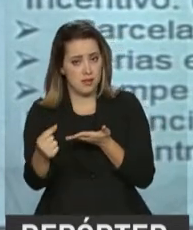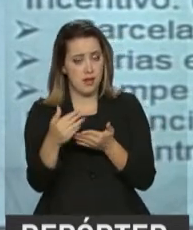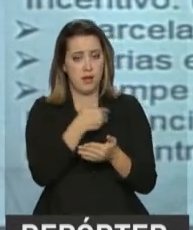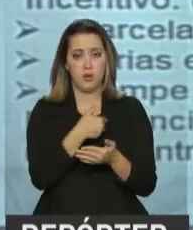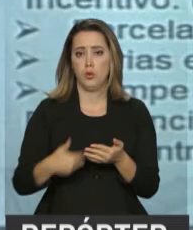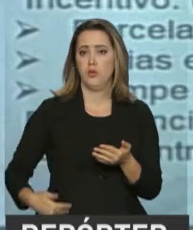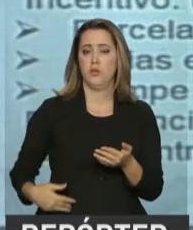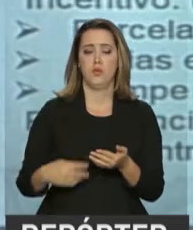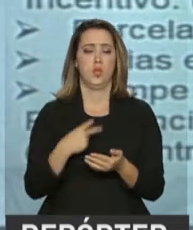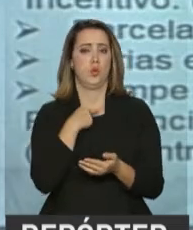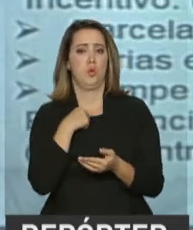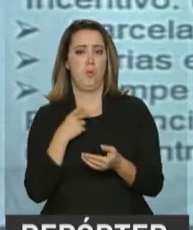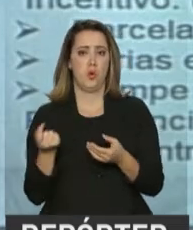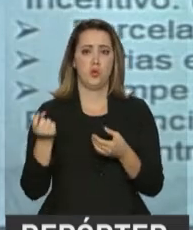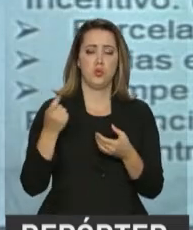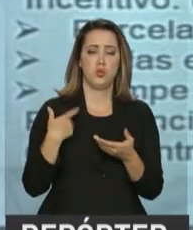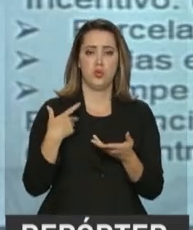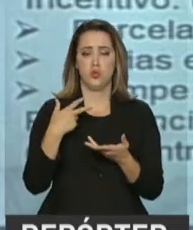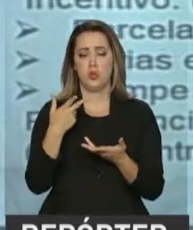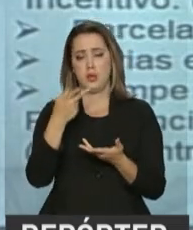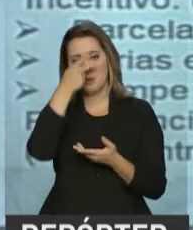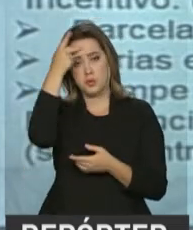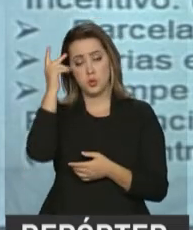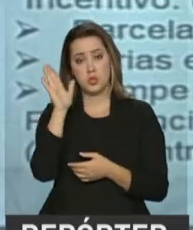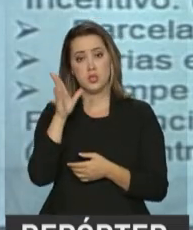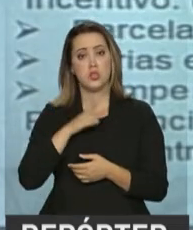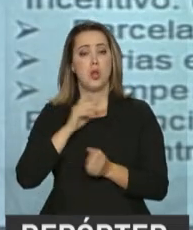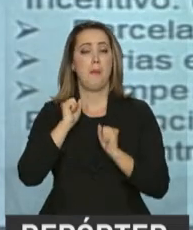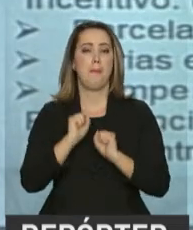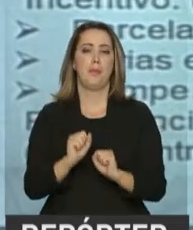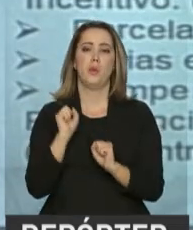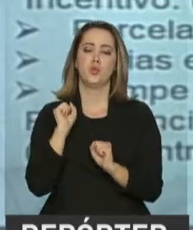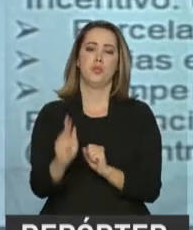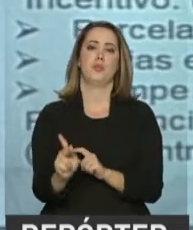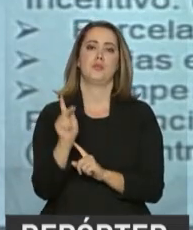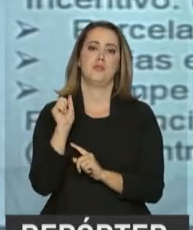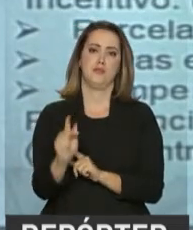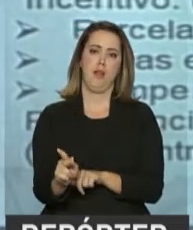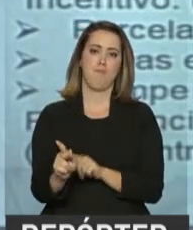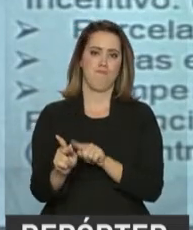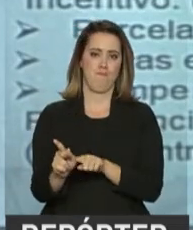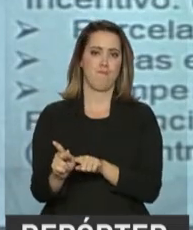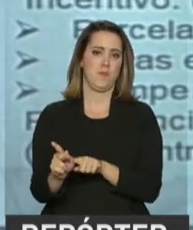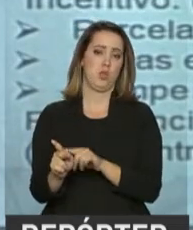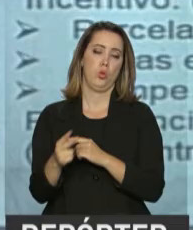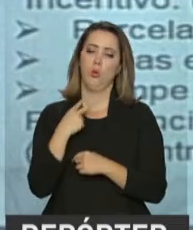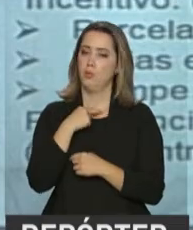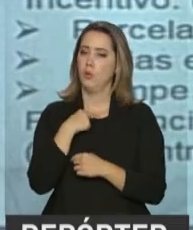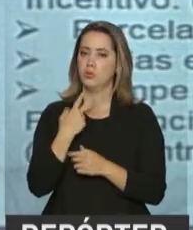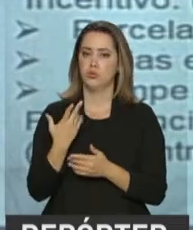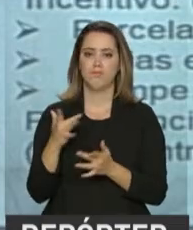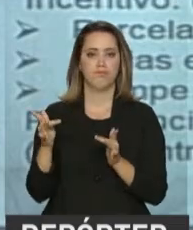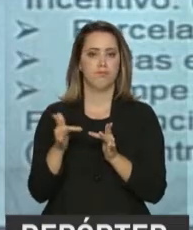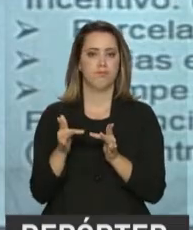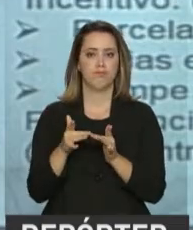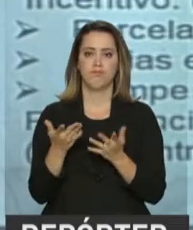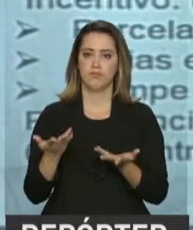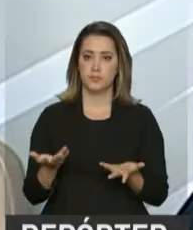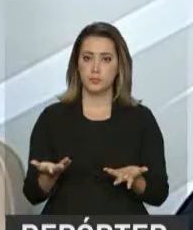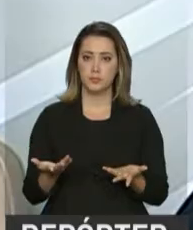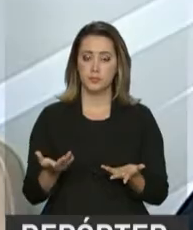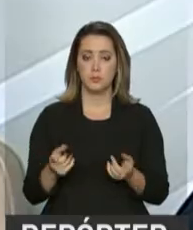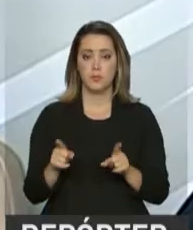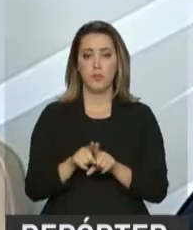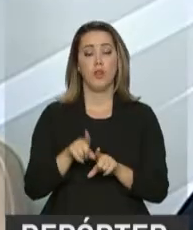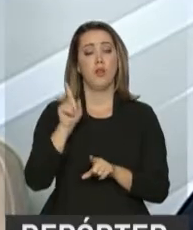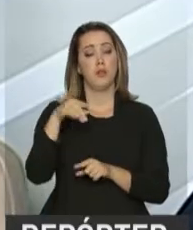não poderão aderir os aposentáveis, aquelas pessoas que já tenham as condições para se aposentar.